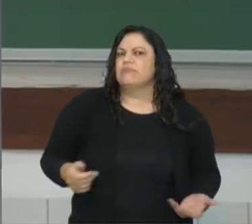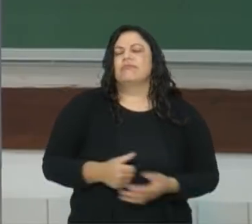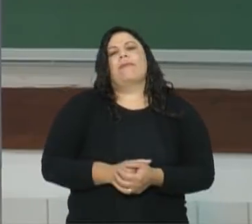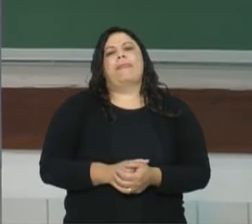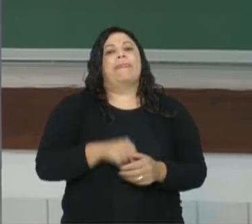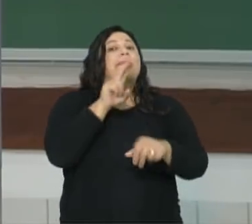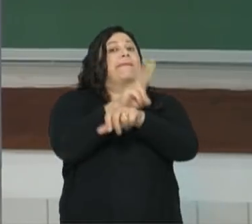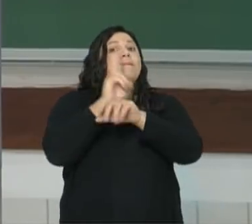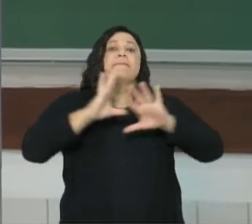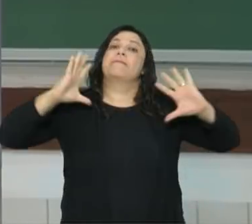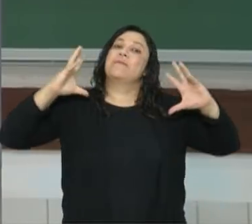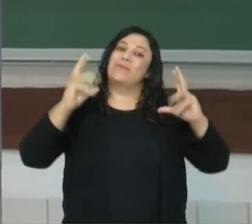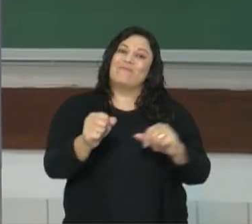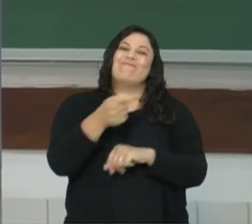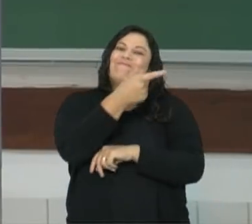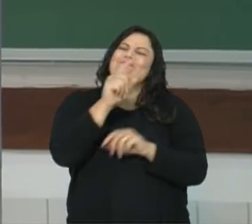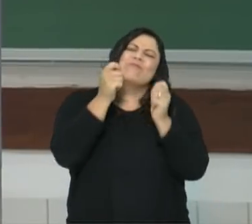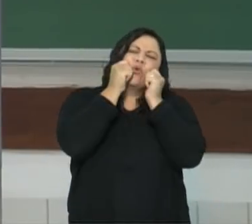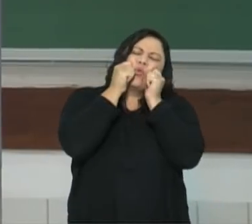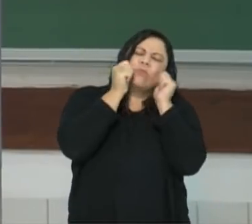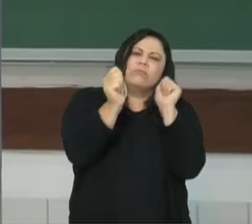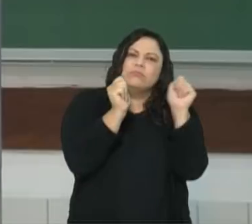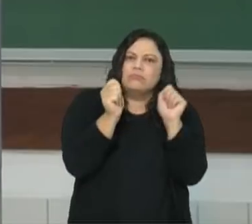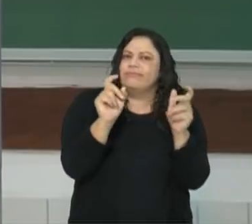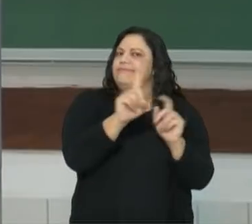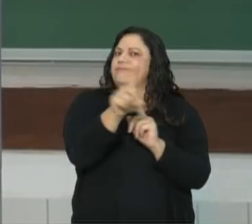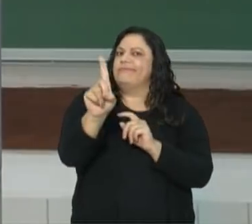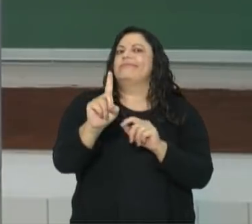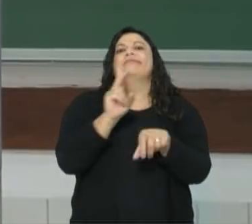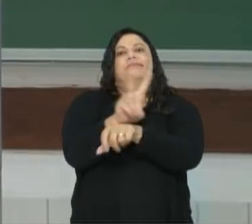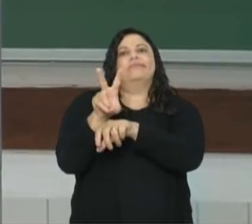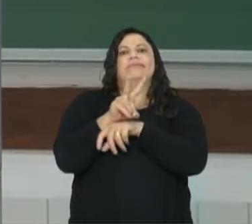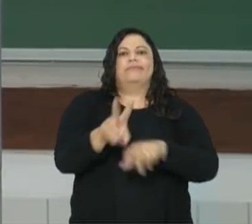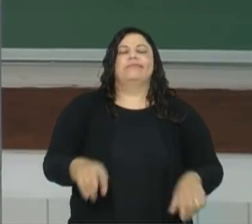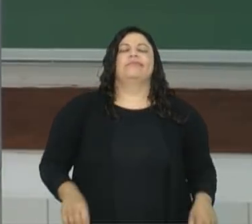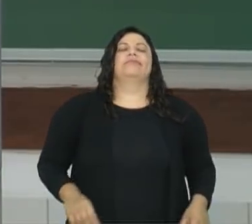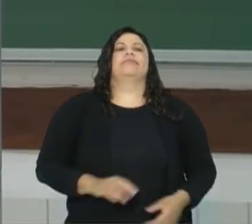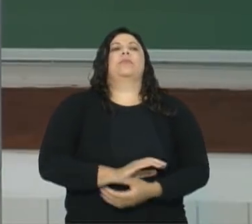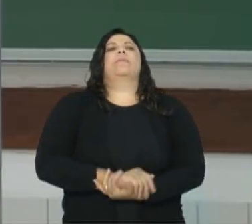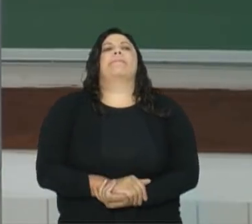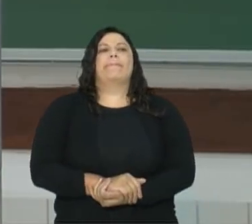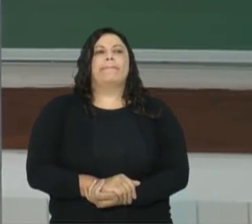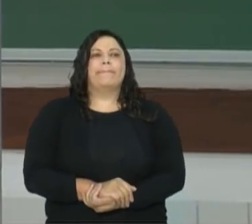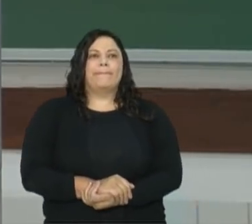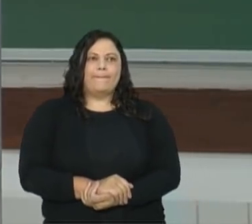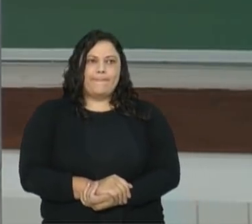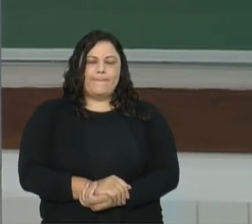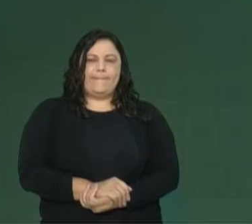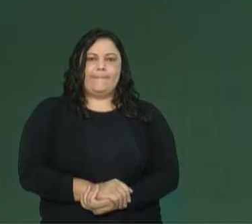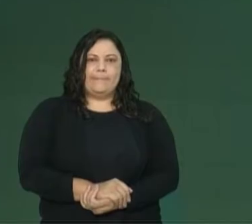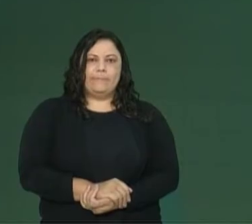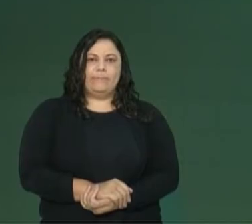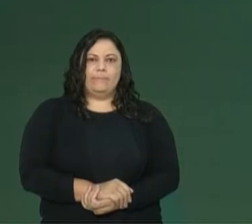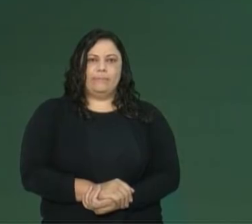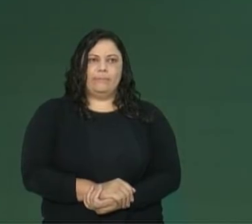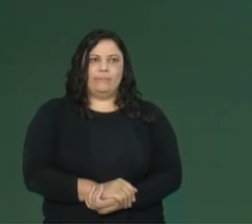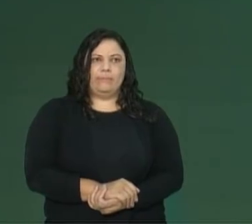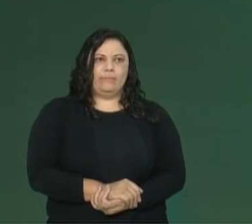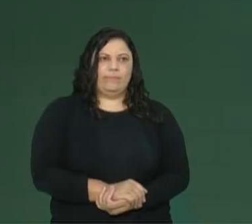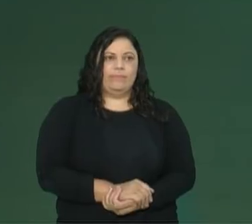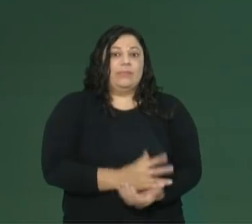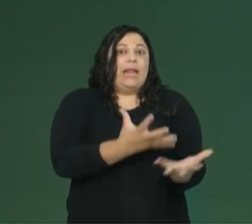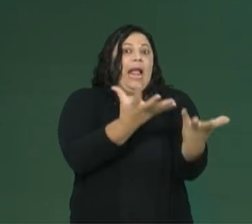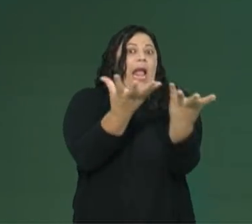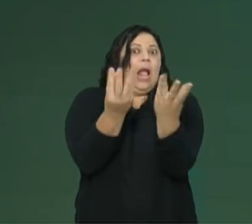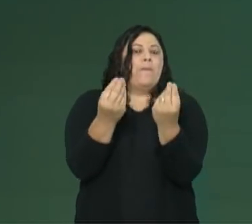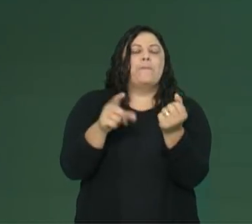Cuide de tudo, não é só ter o cachorrinho fofinho, né? Seguindo a aula de hoje. Então, muita coceira